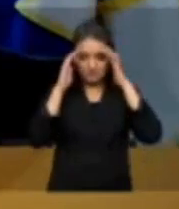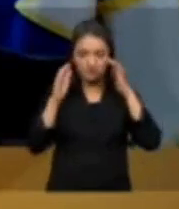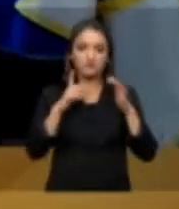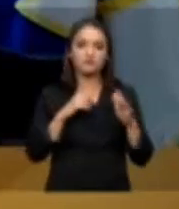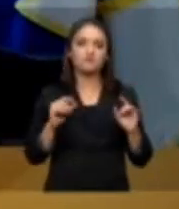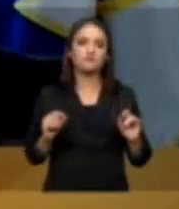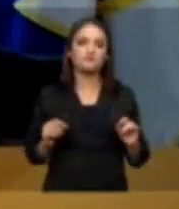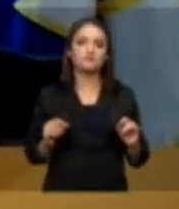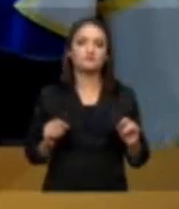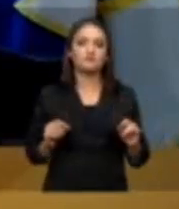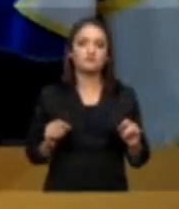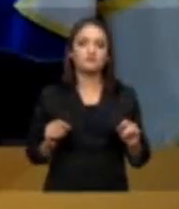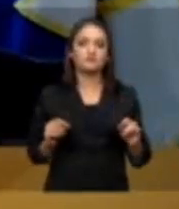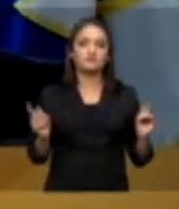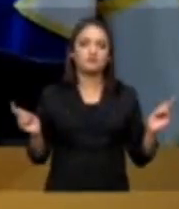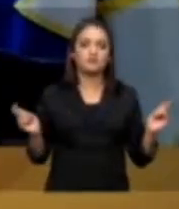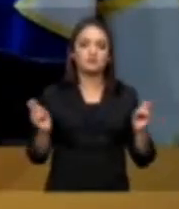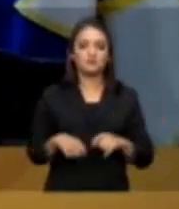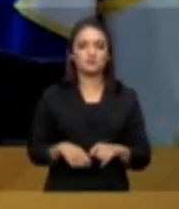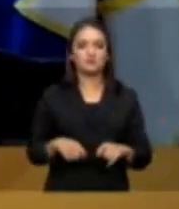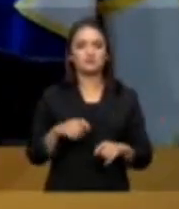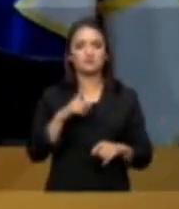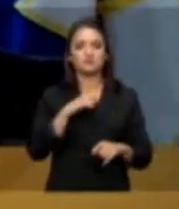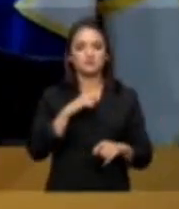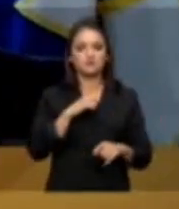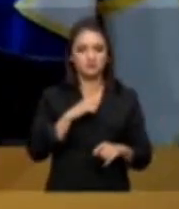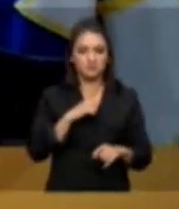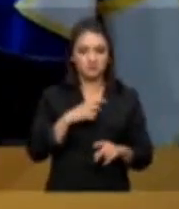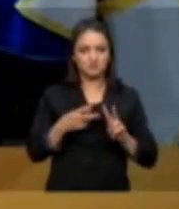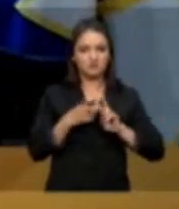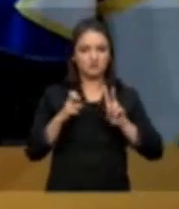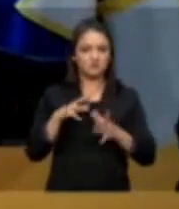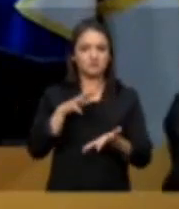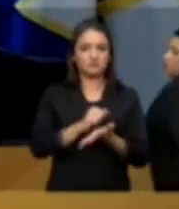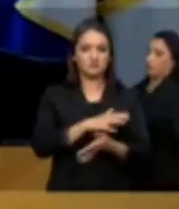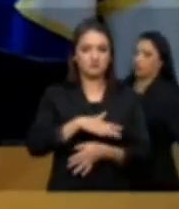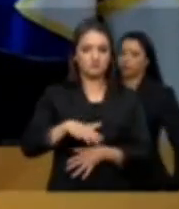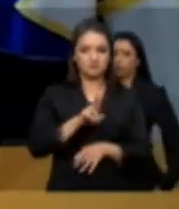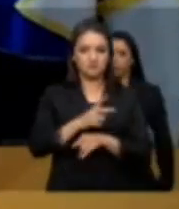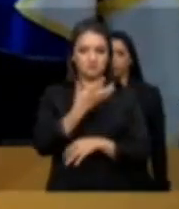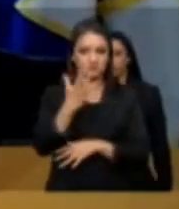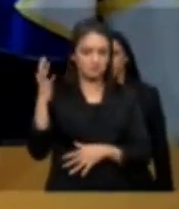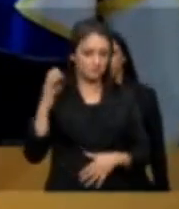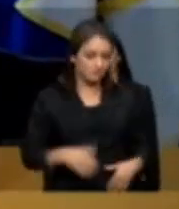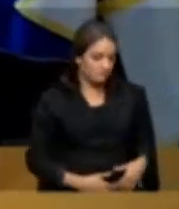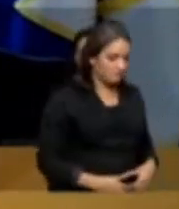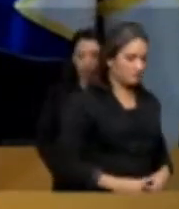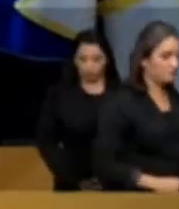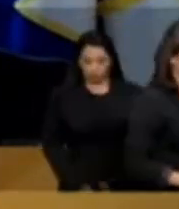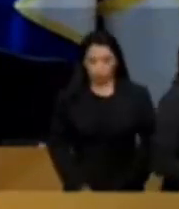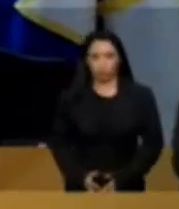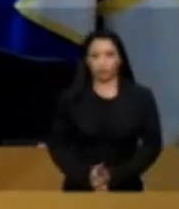vênia incursionar na possibilidade de ocupação indígena em áreas de proteção ambiental, conciliando